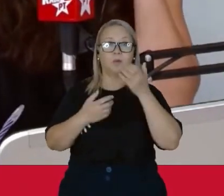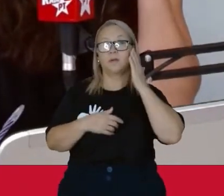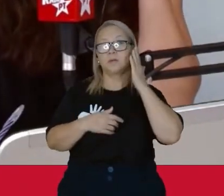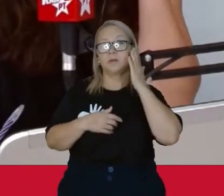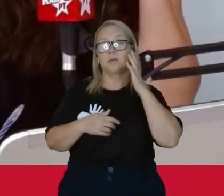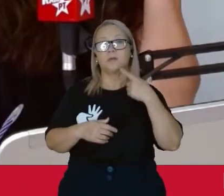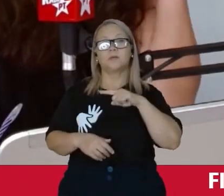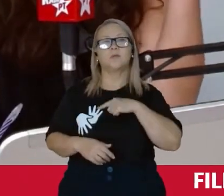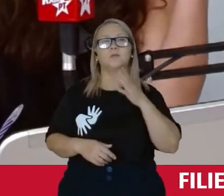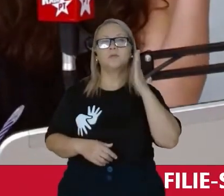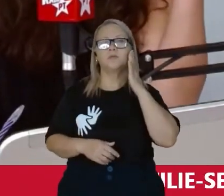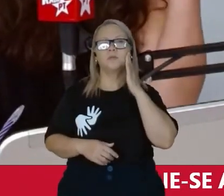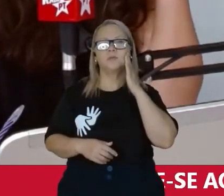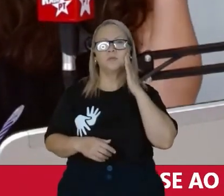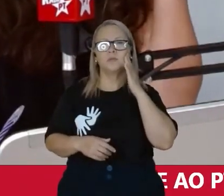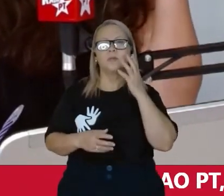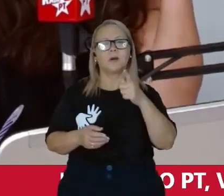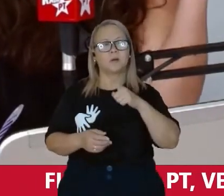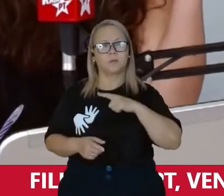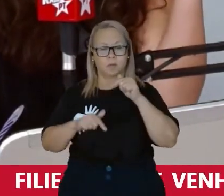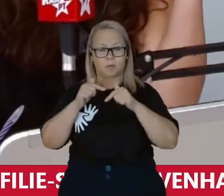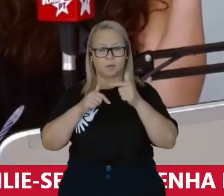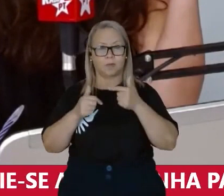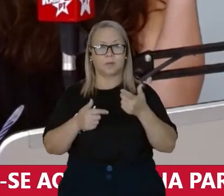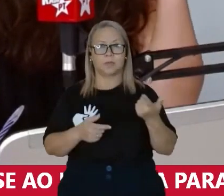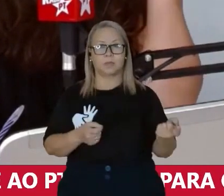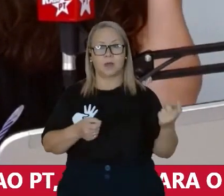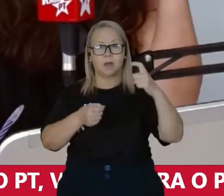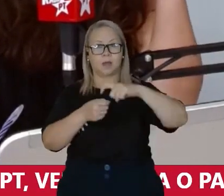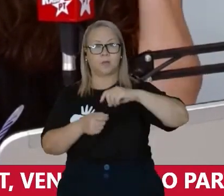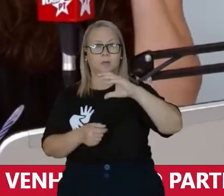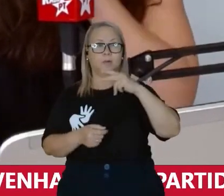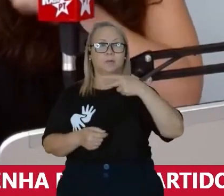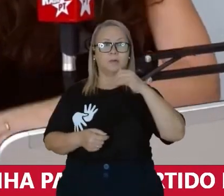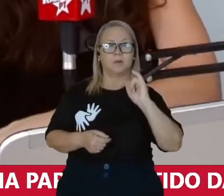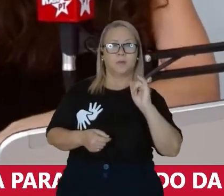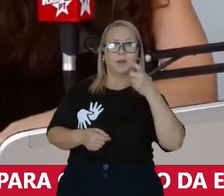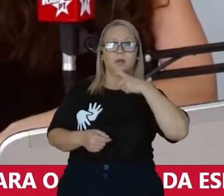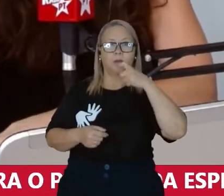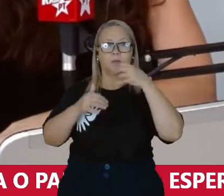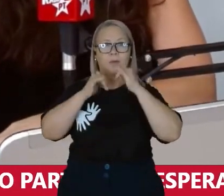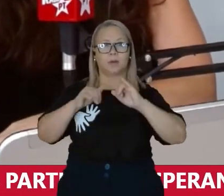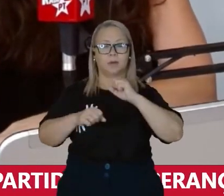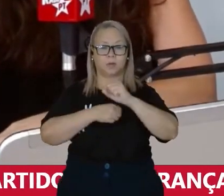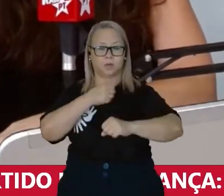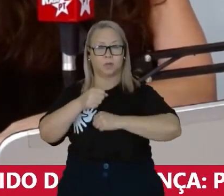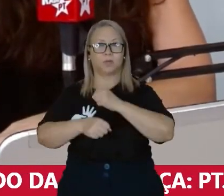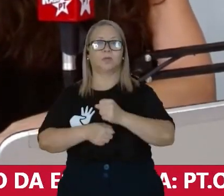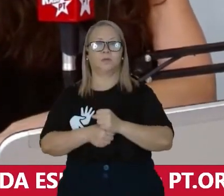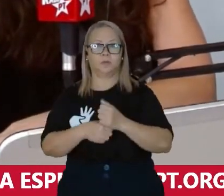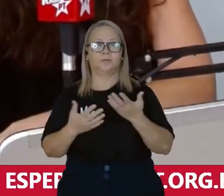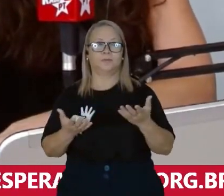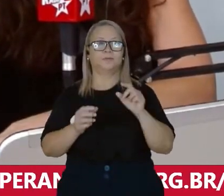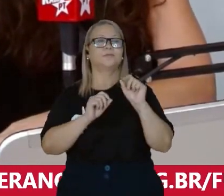pode contar com o trabalho de vocês na retomada da CPI das fake news ano que vem. O que é que tu